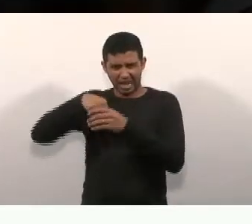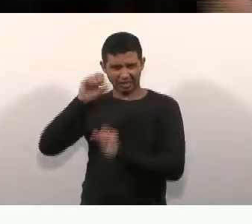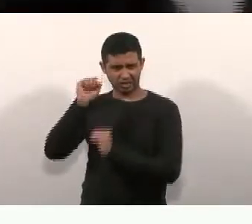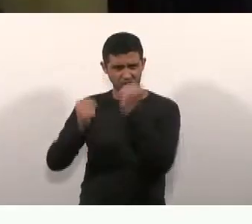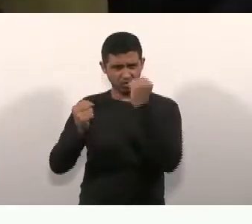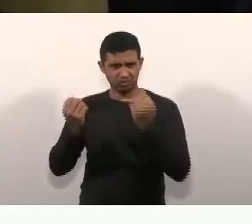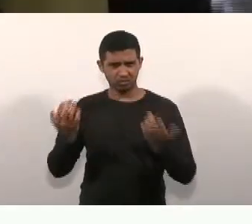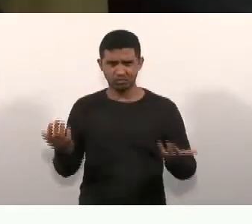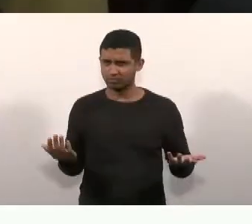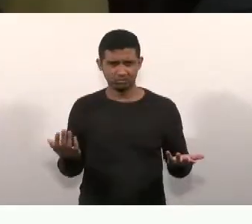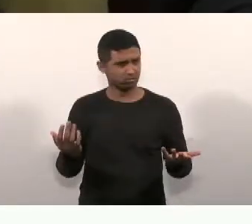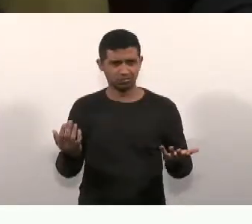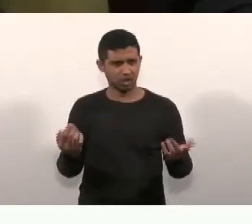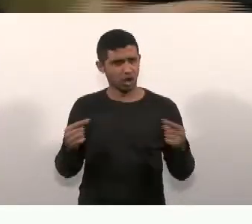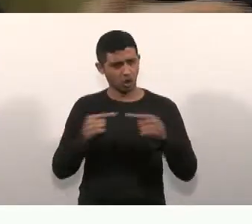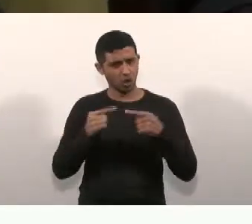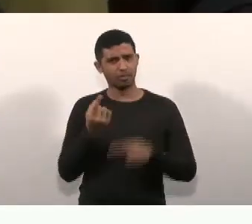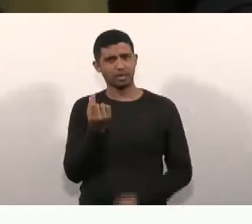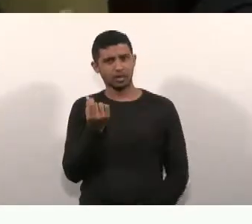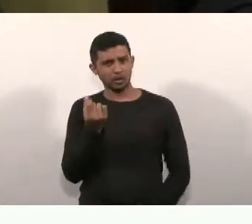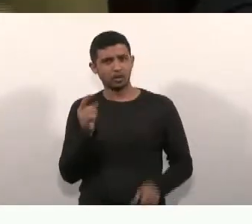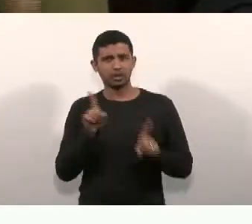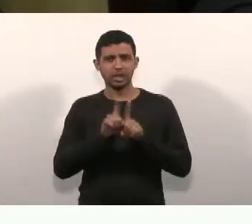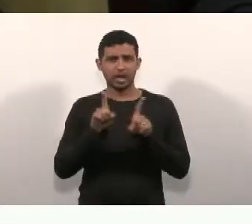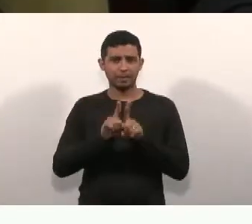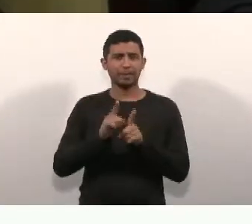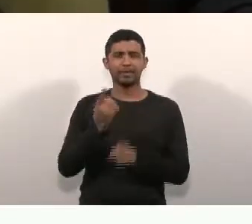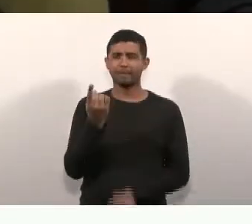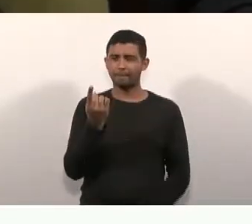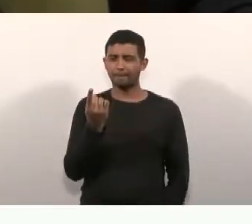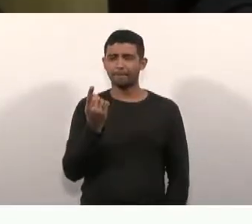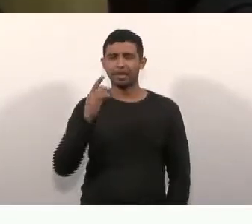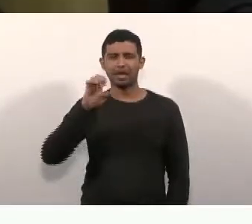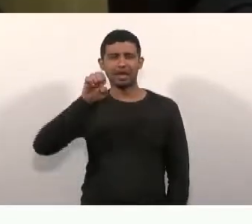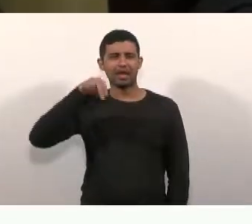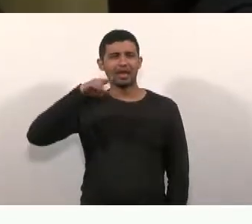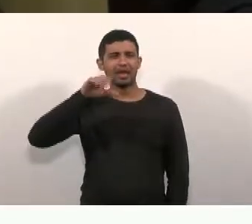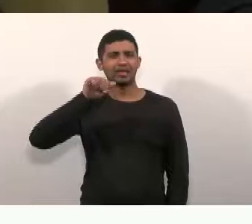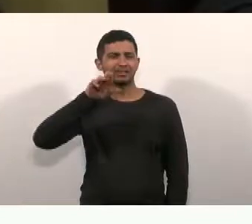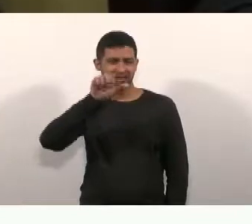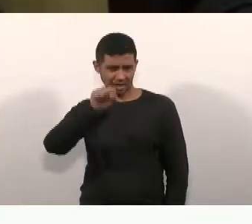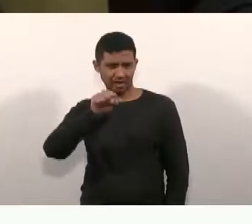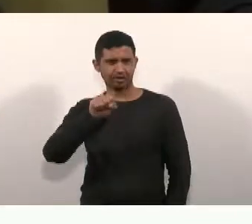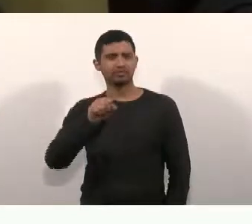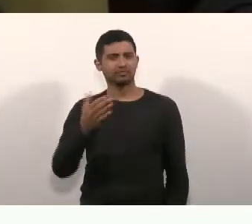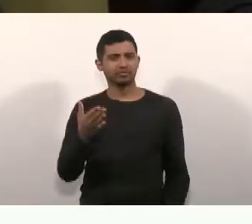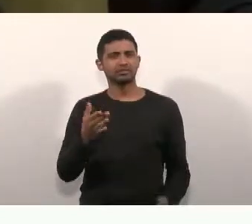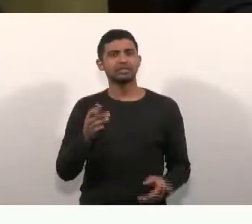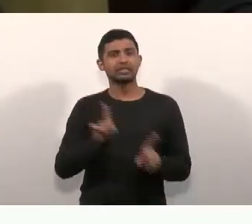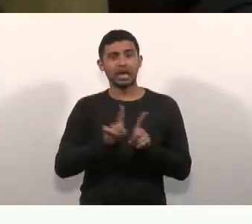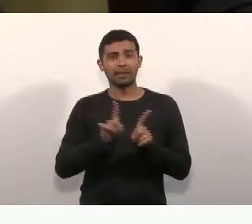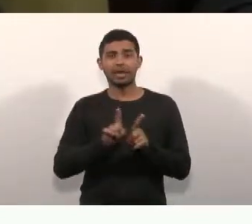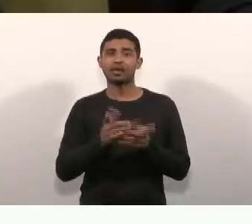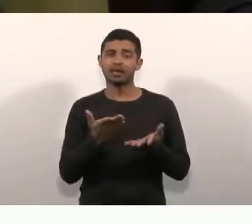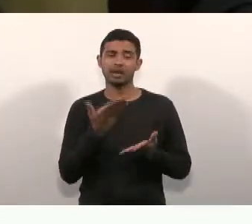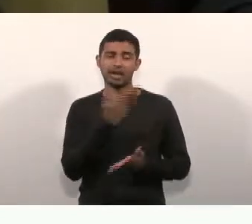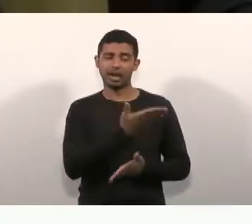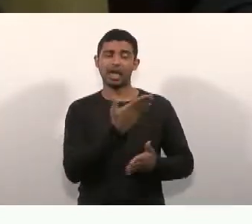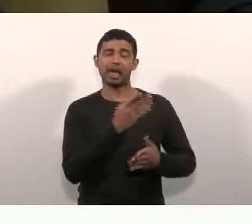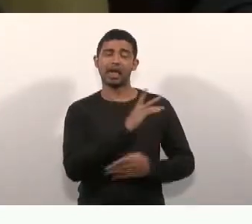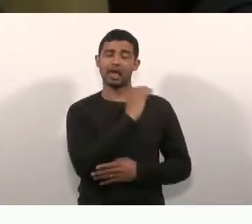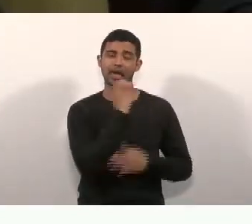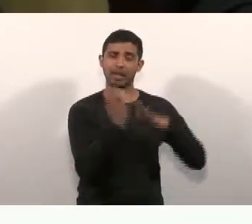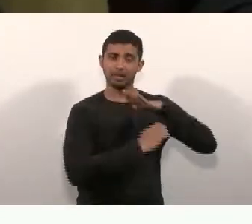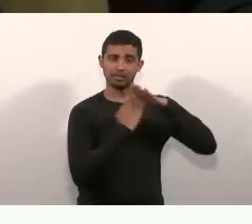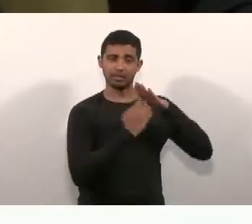Tem a ver com custo, com os encargos, com o preço, e fazer a Petrobras, nós temos discutido